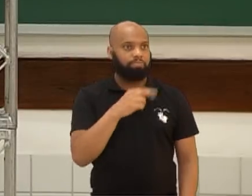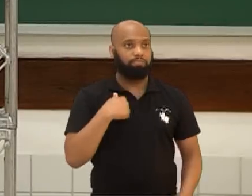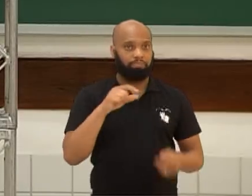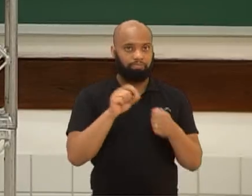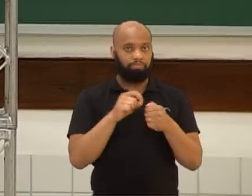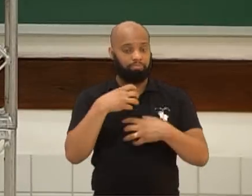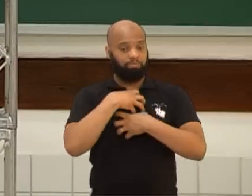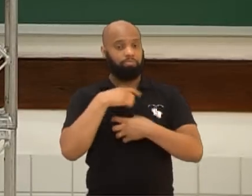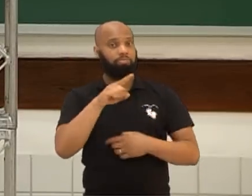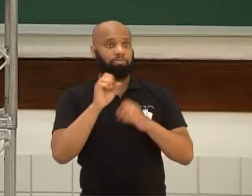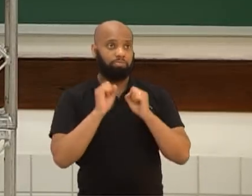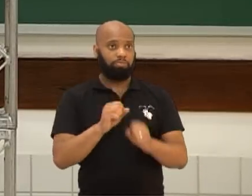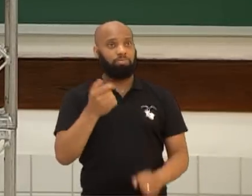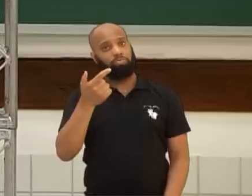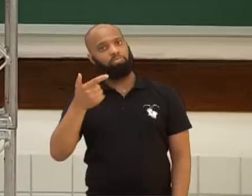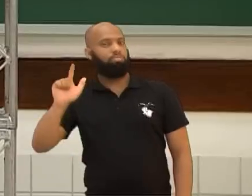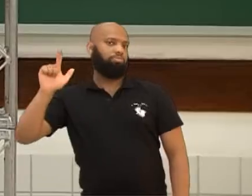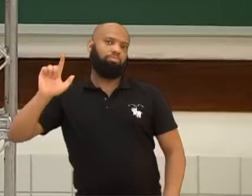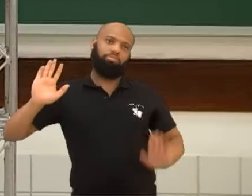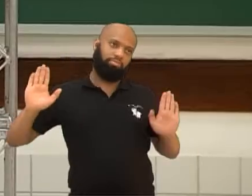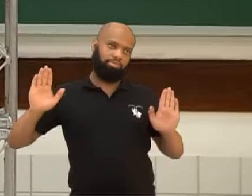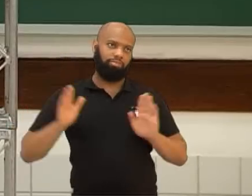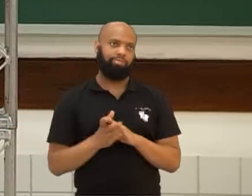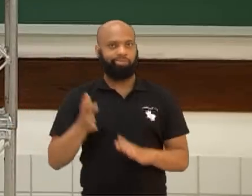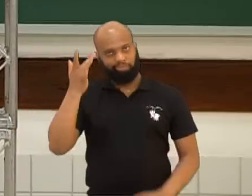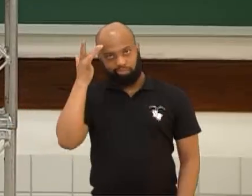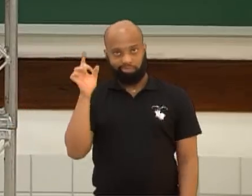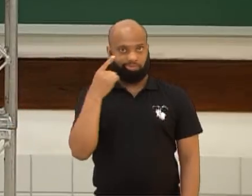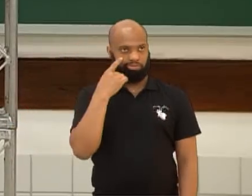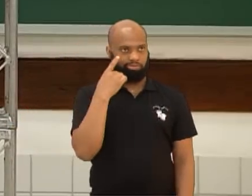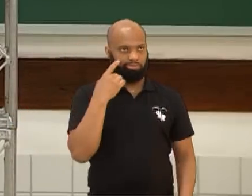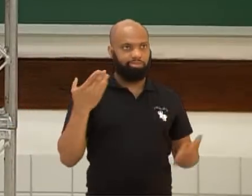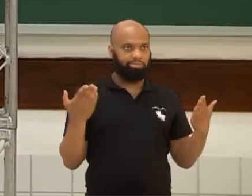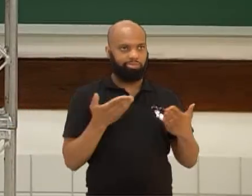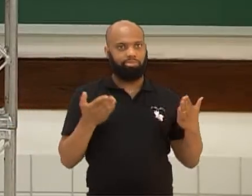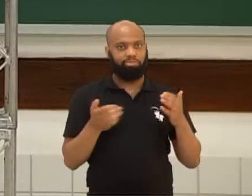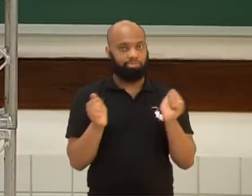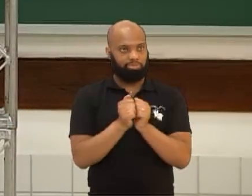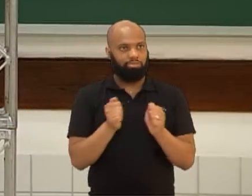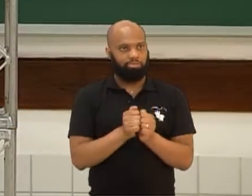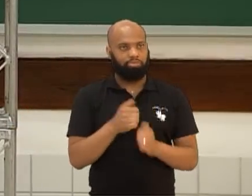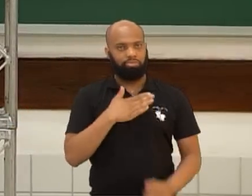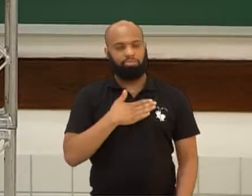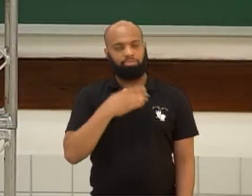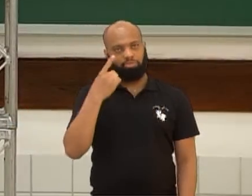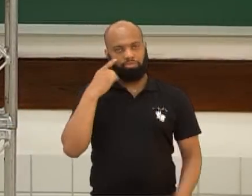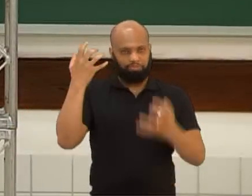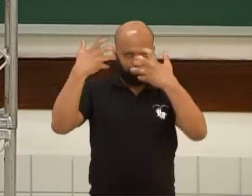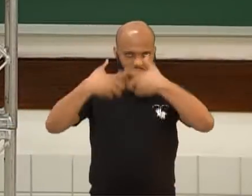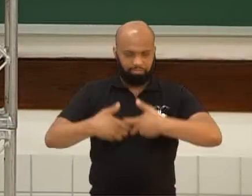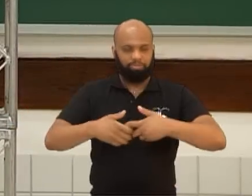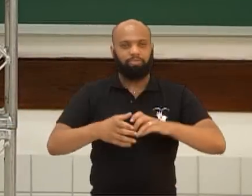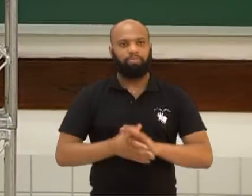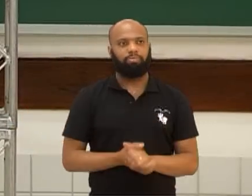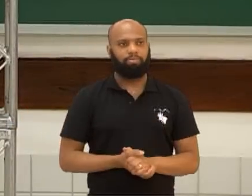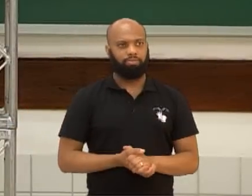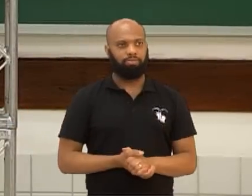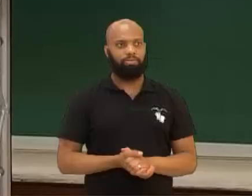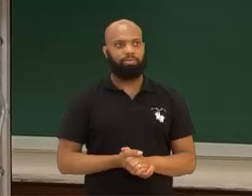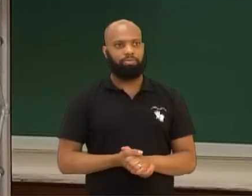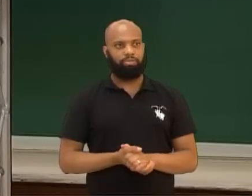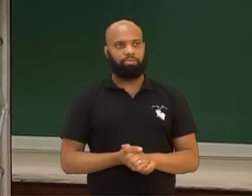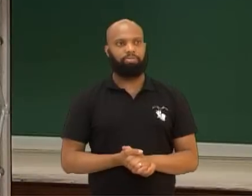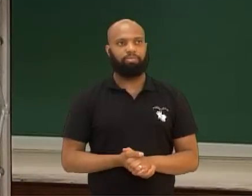fazer de um jeito, pode ser que não seja exatamente a mesma forma que você fez, mas vamos acompanhar aqui o raciocínio, tá bom? Então, aqui,